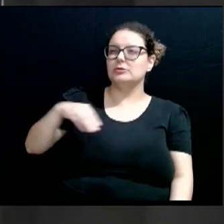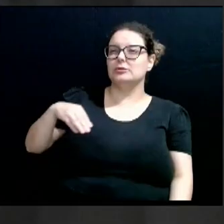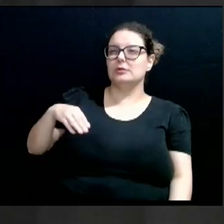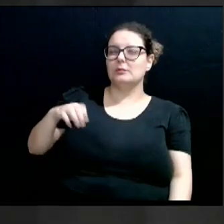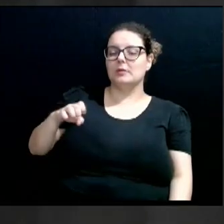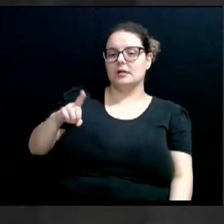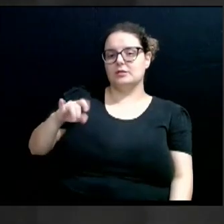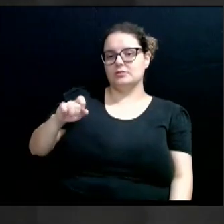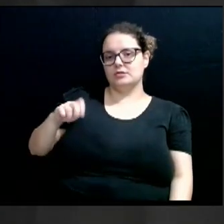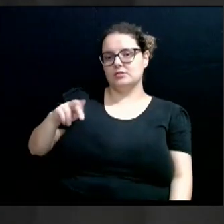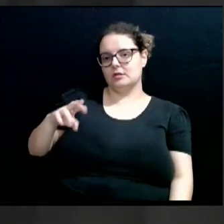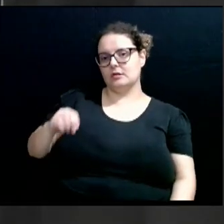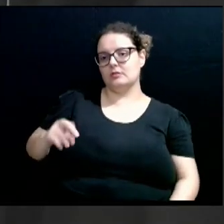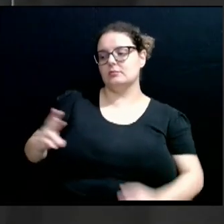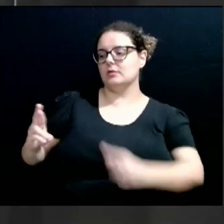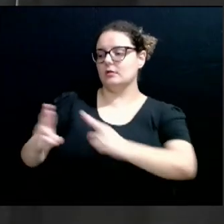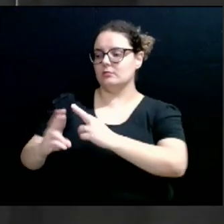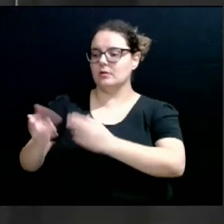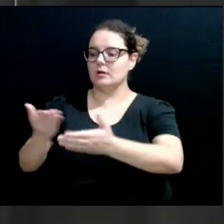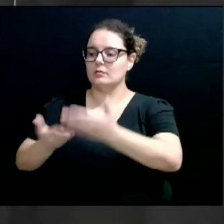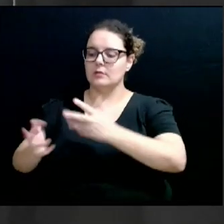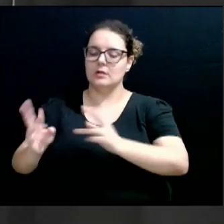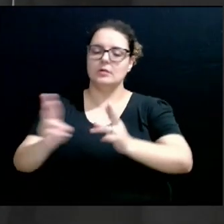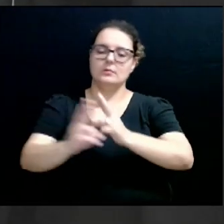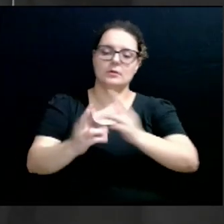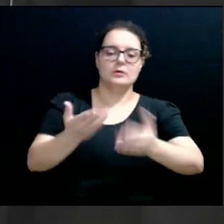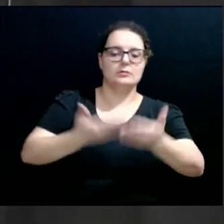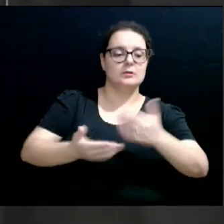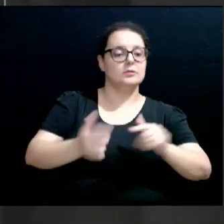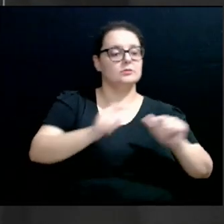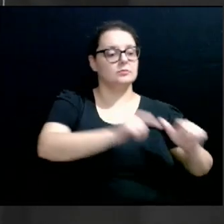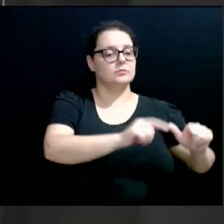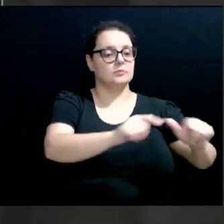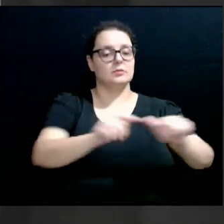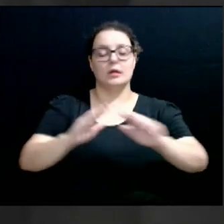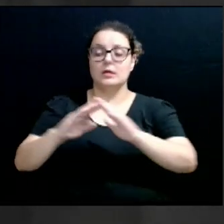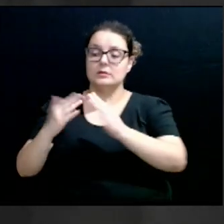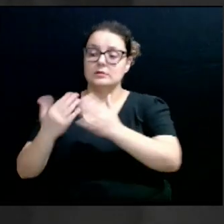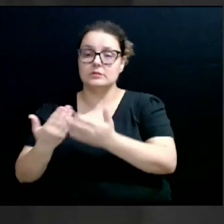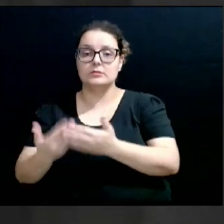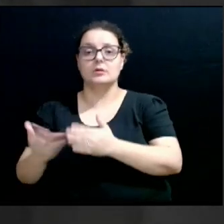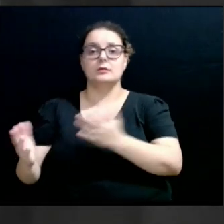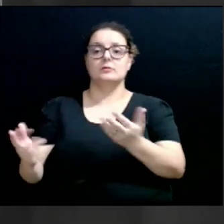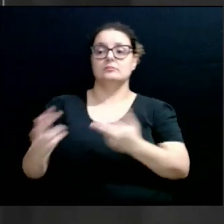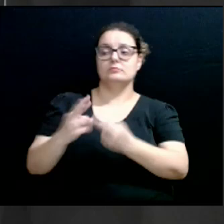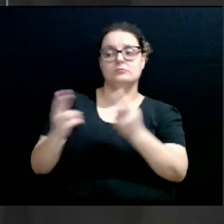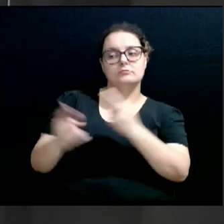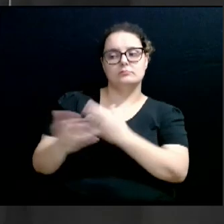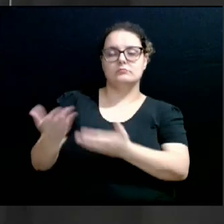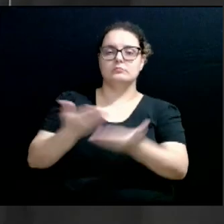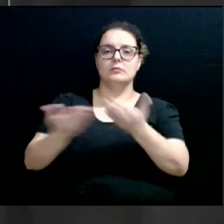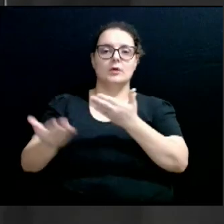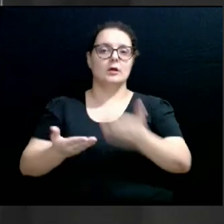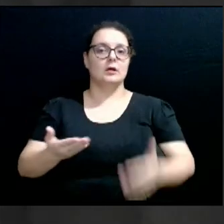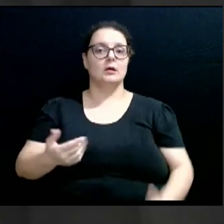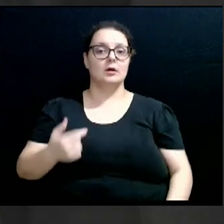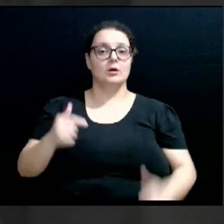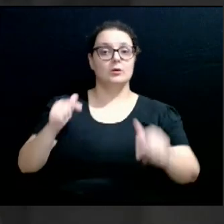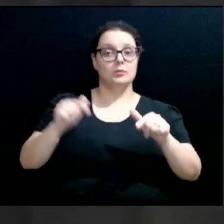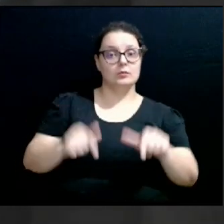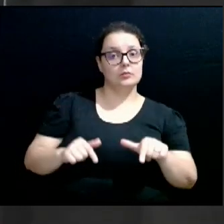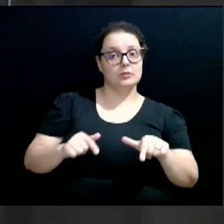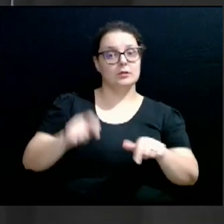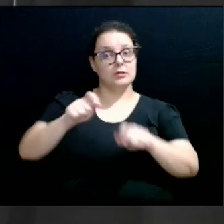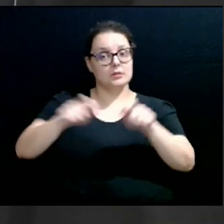Nas escolas, nos espaços. Eu sempre penso no observatório, um lugar em que a gente faça as pessoas entender que o racismo